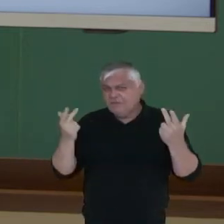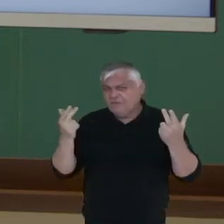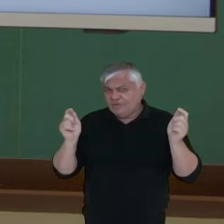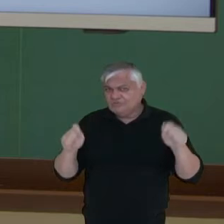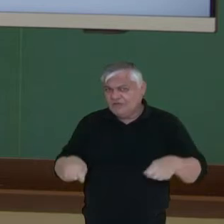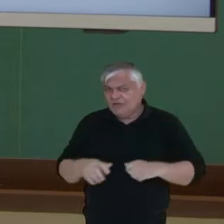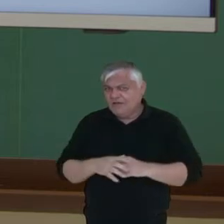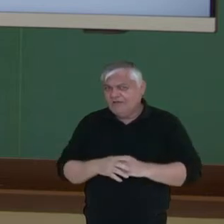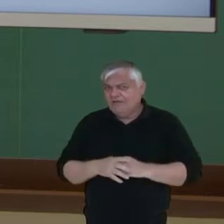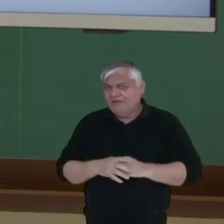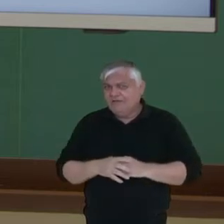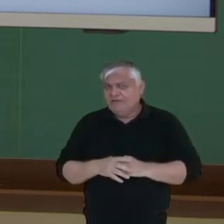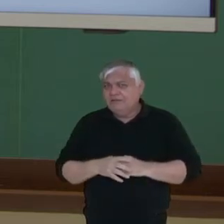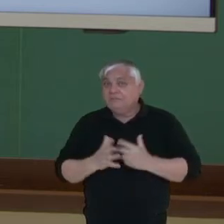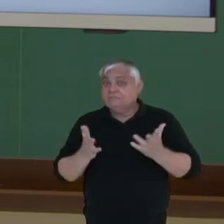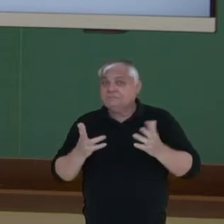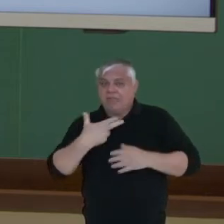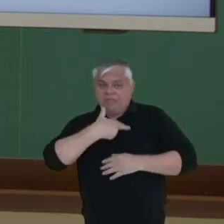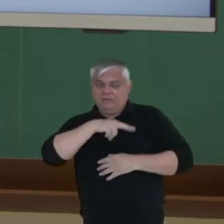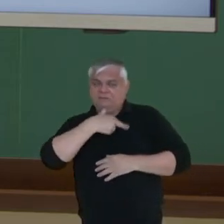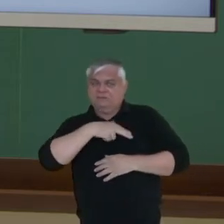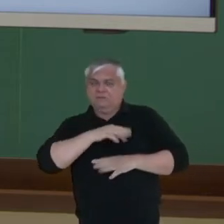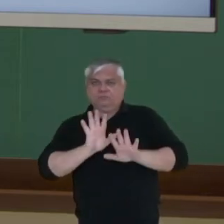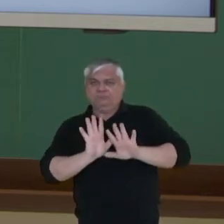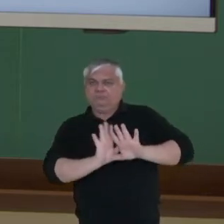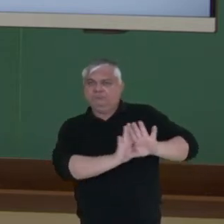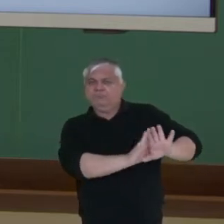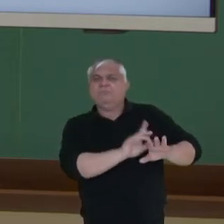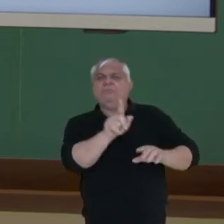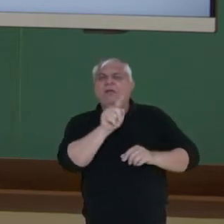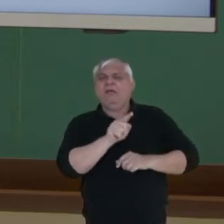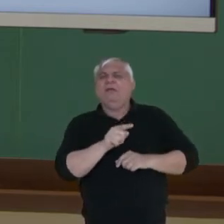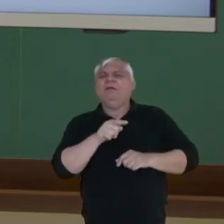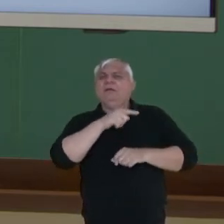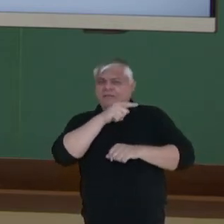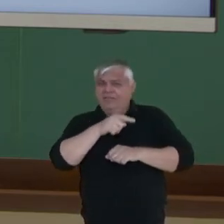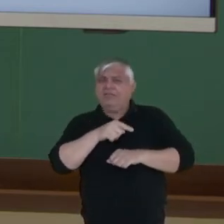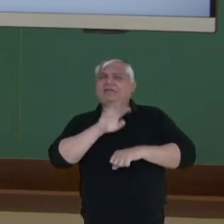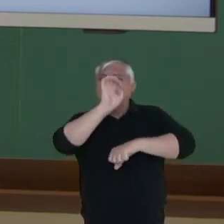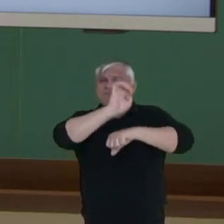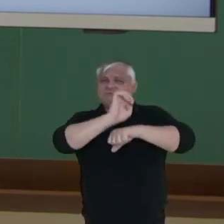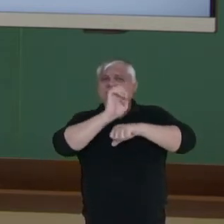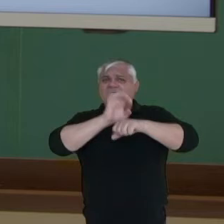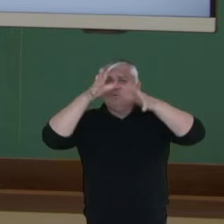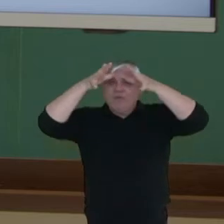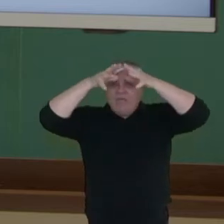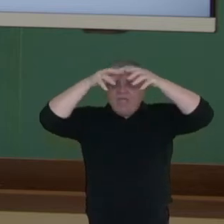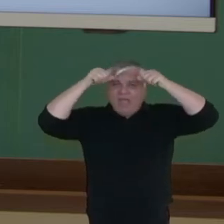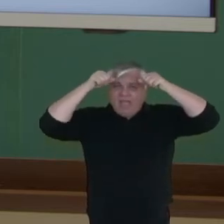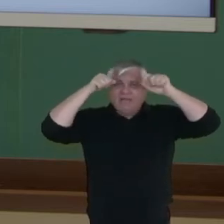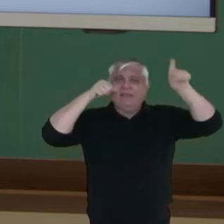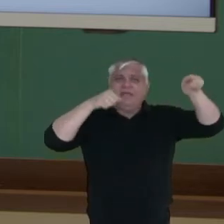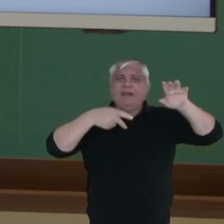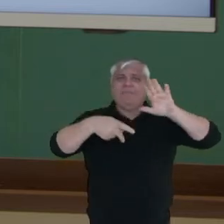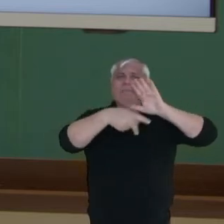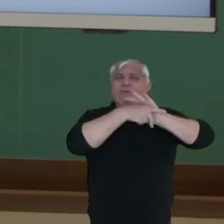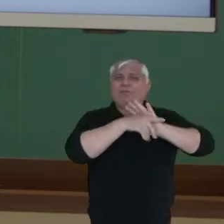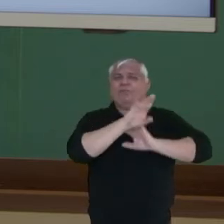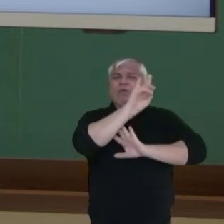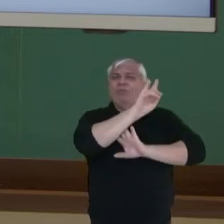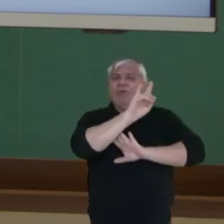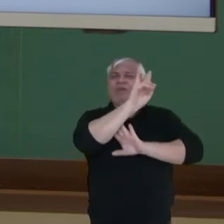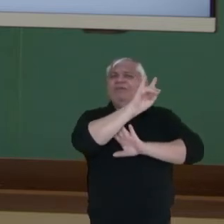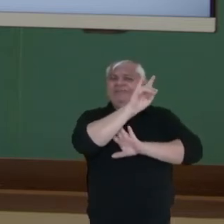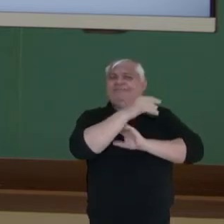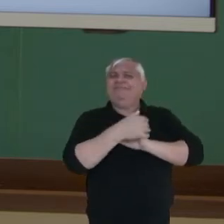não envolvendo questões religiosas, mas o Acre, pertencia à Bolívia e como só